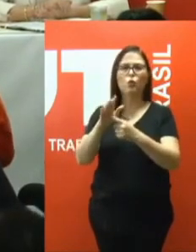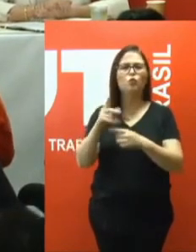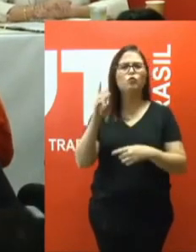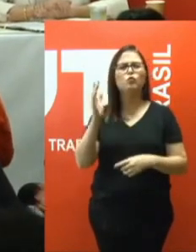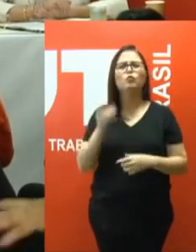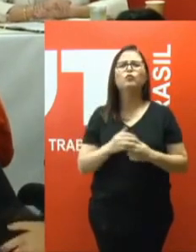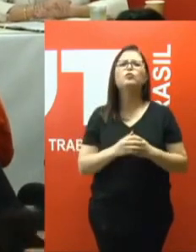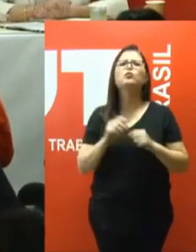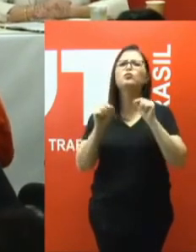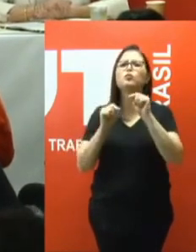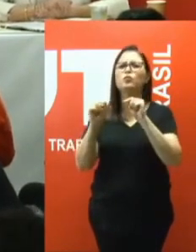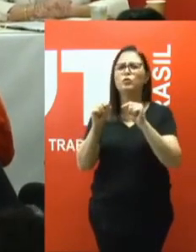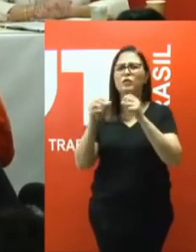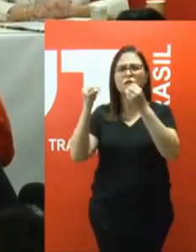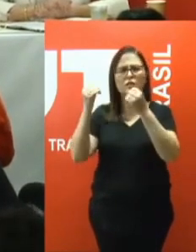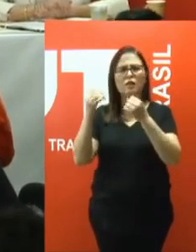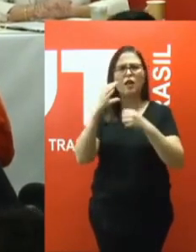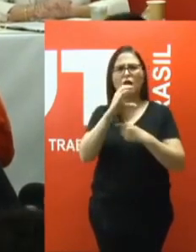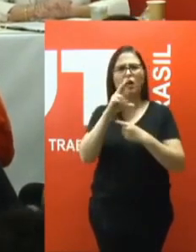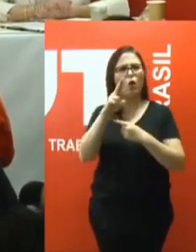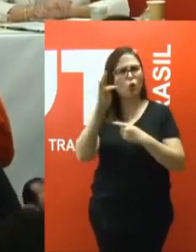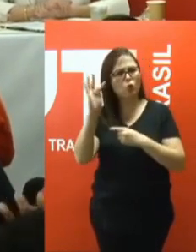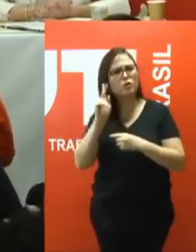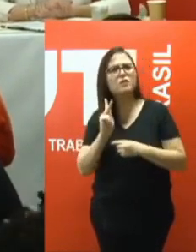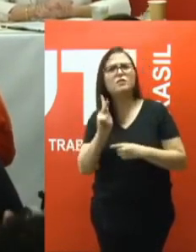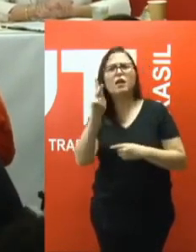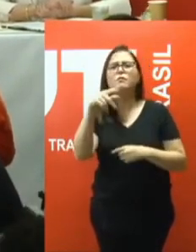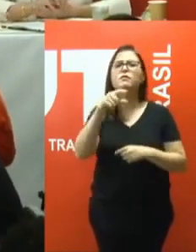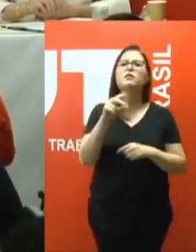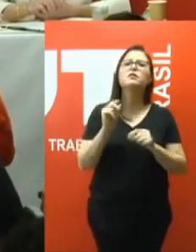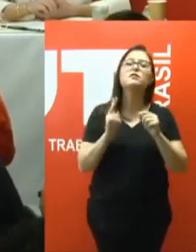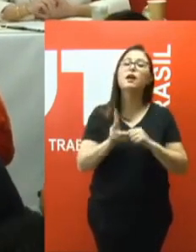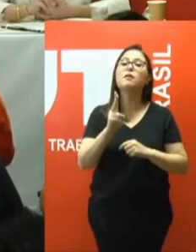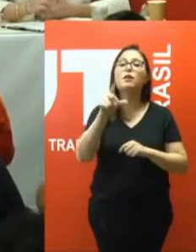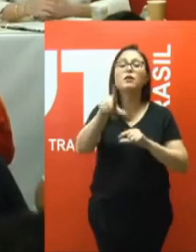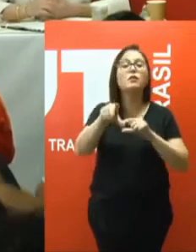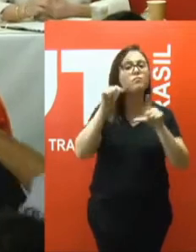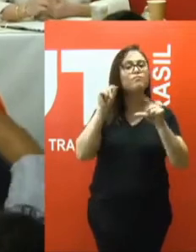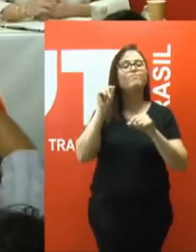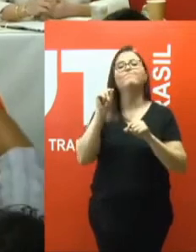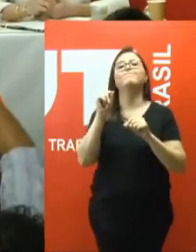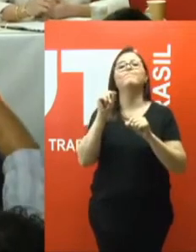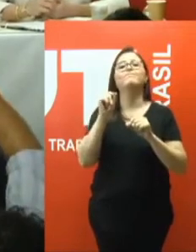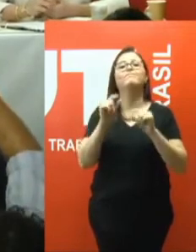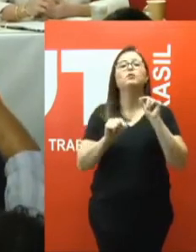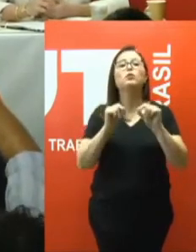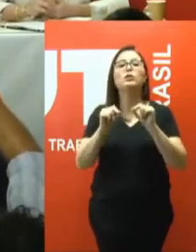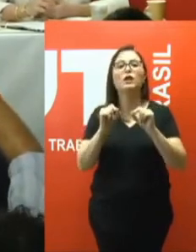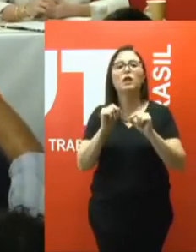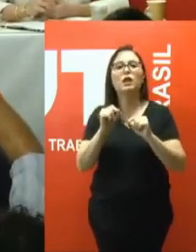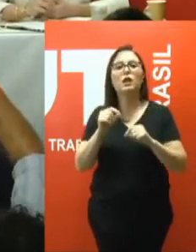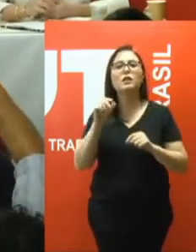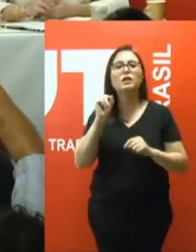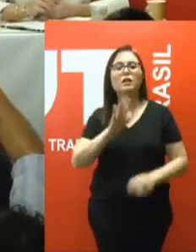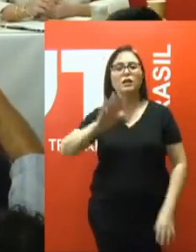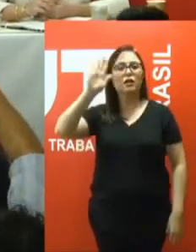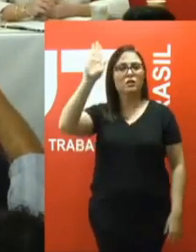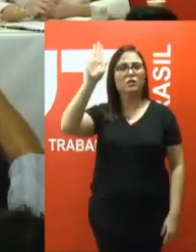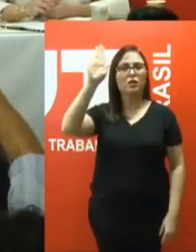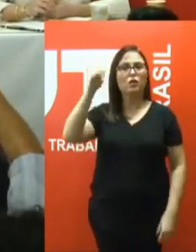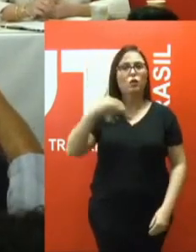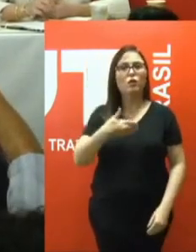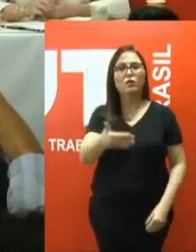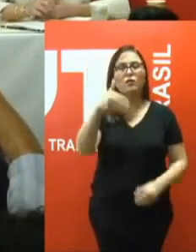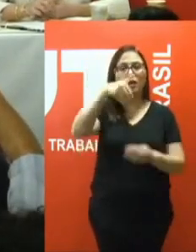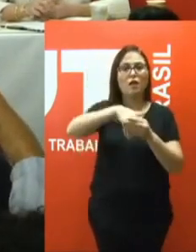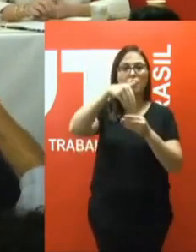né, nas eleições ela se posiciona em favor de candidaturas, né, isso é da nossa história, né? Nessas eleições não